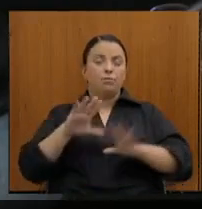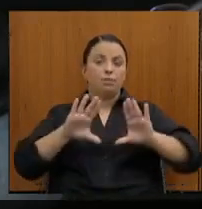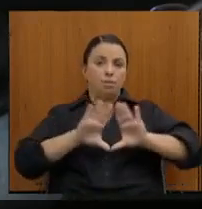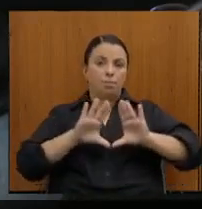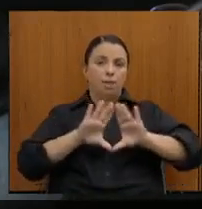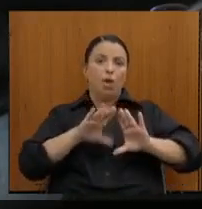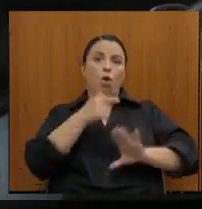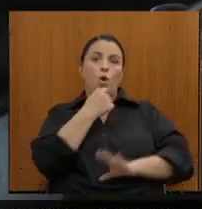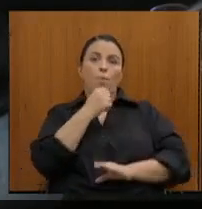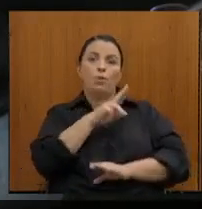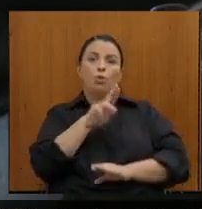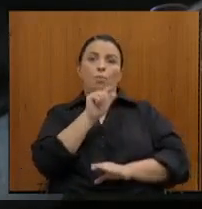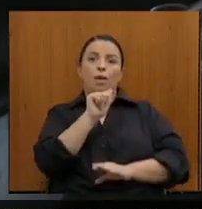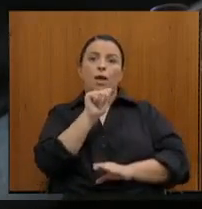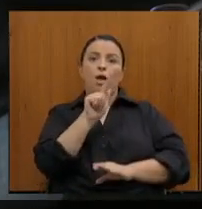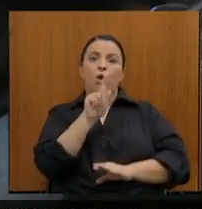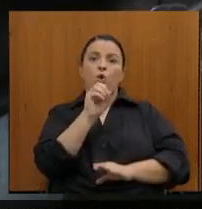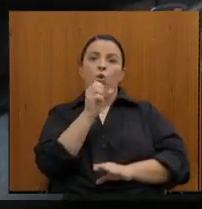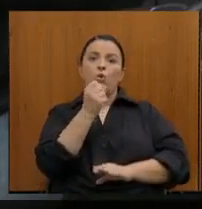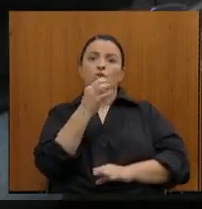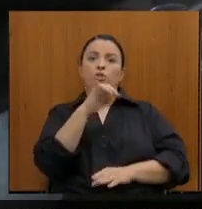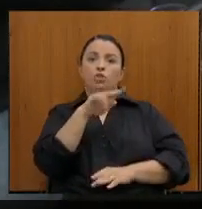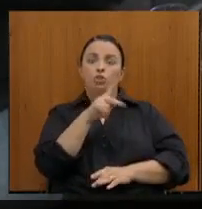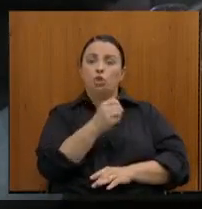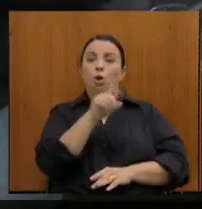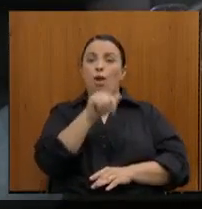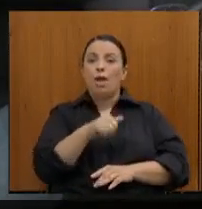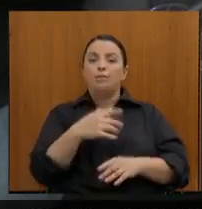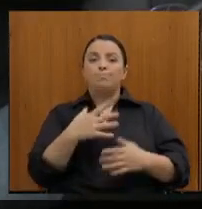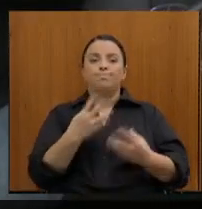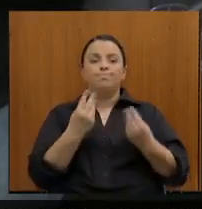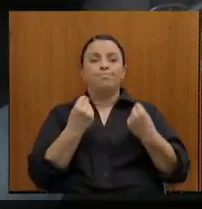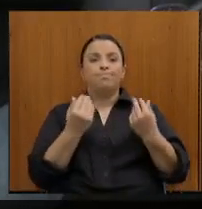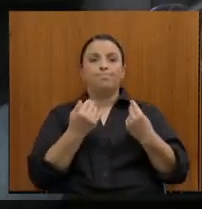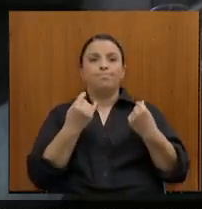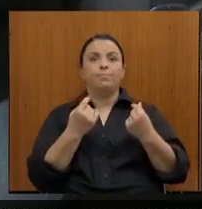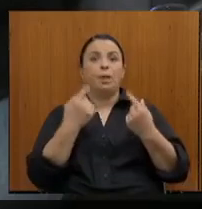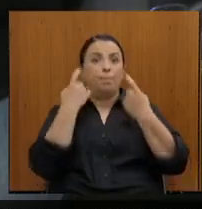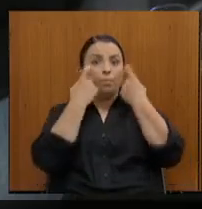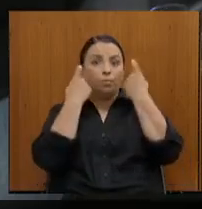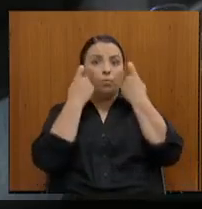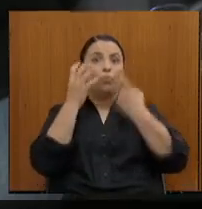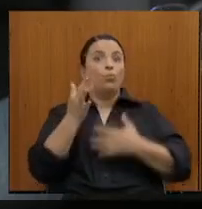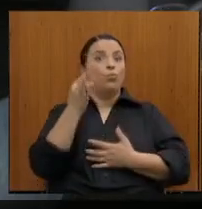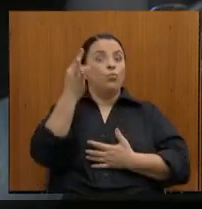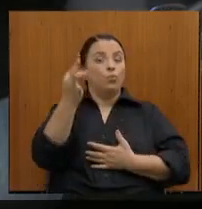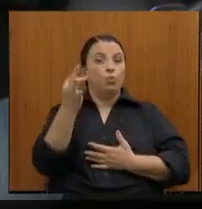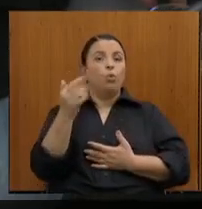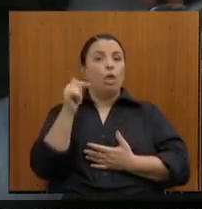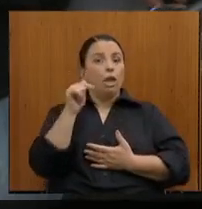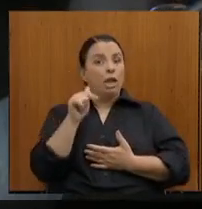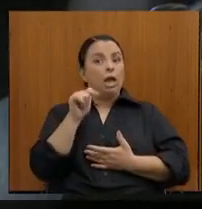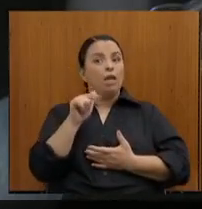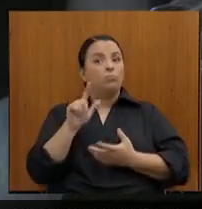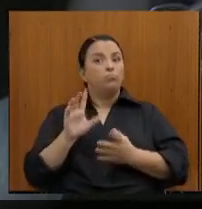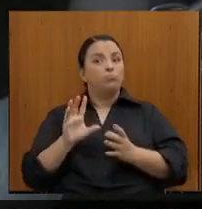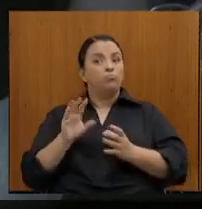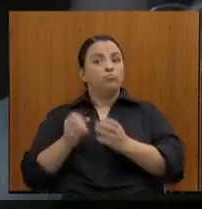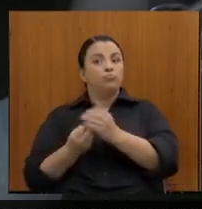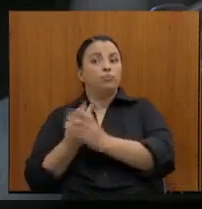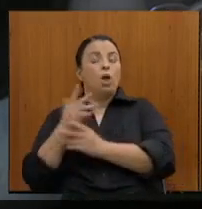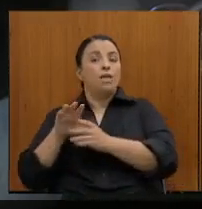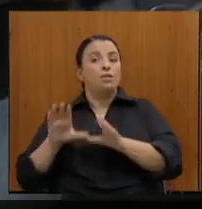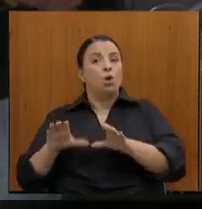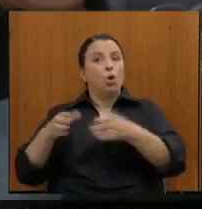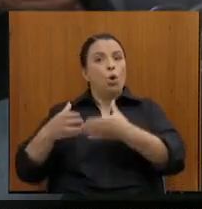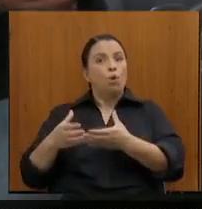que demonstrou Sua sensibilidade e preocupação com futuro ao criar esta comissão extraordinária